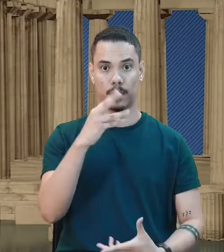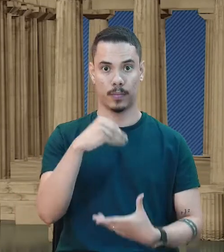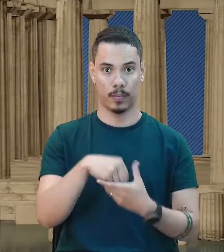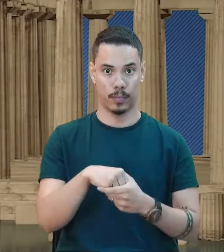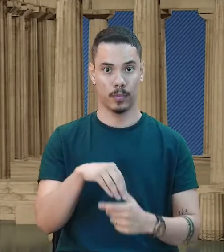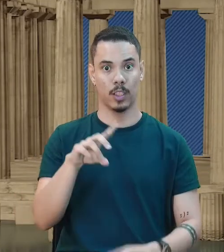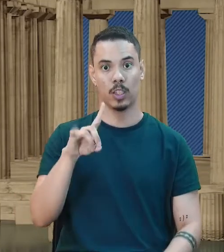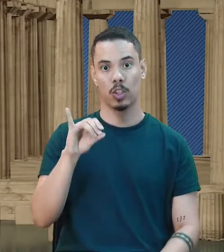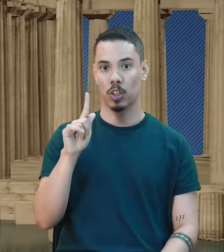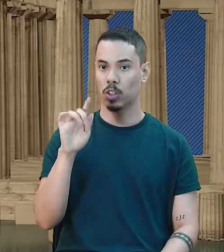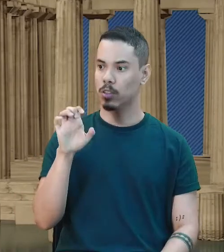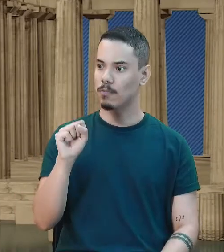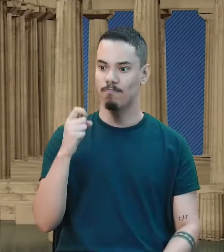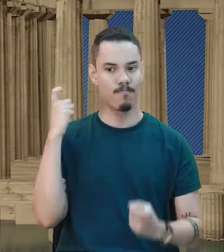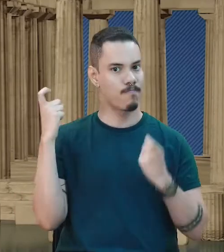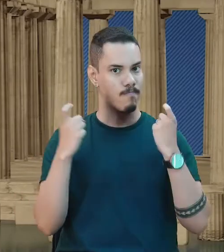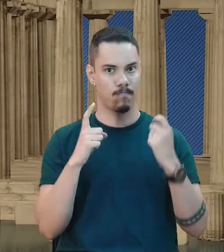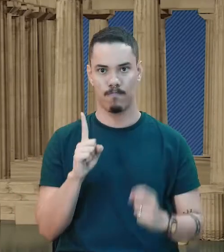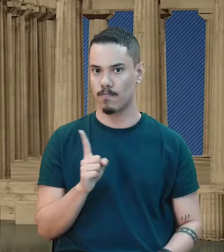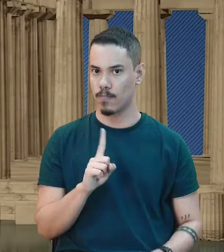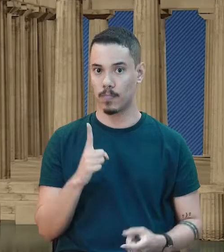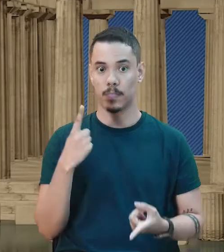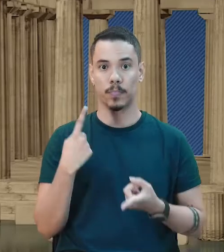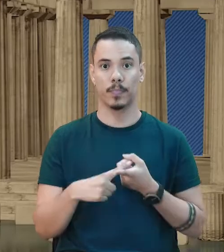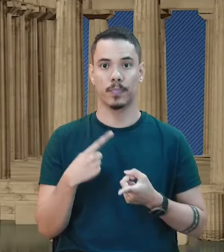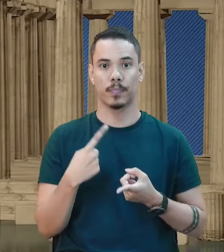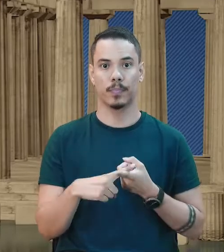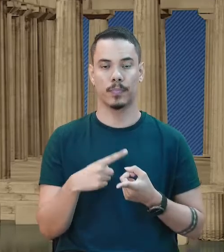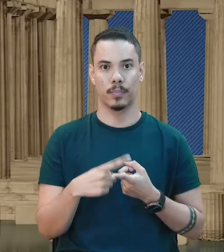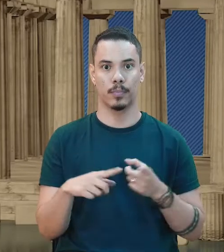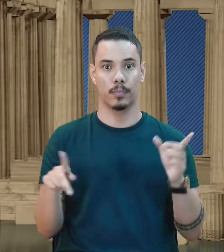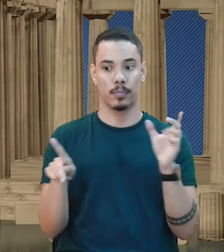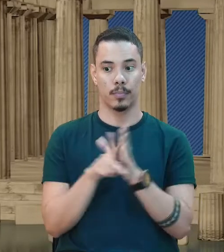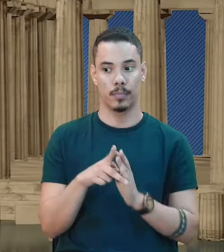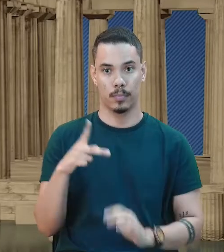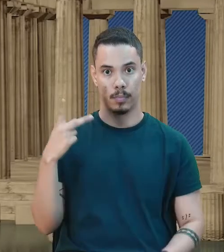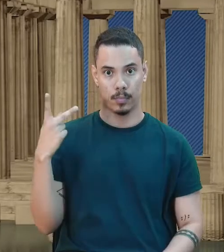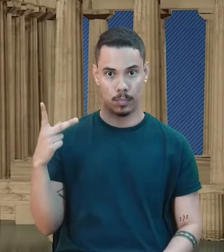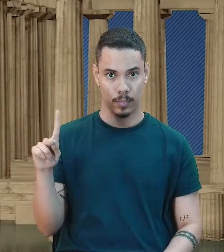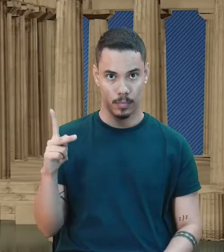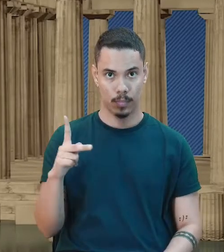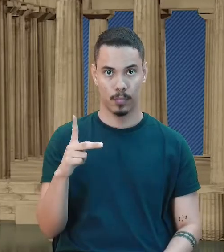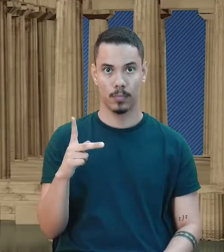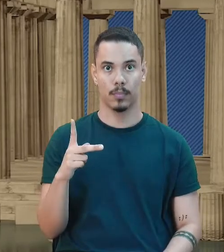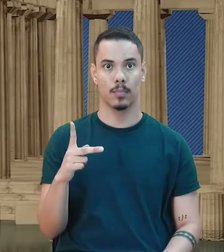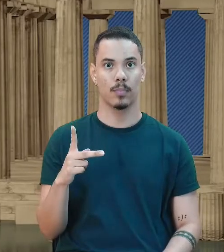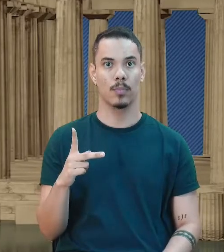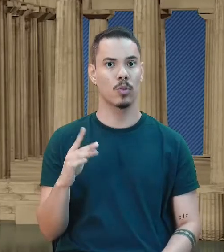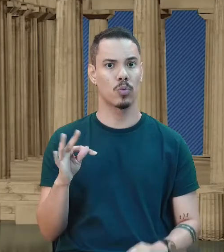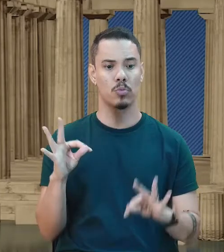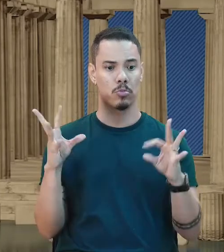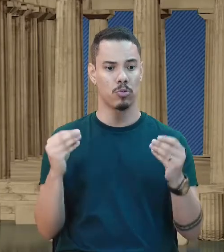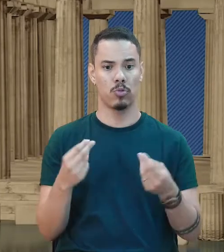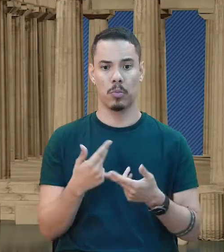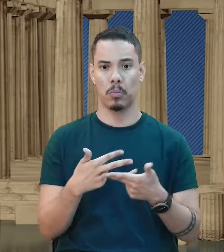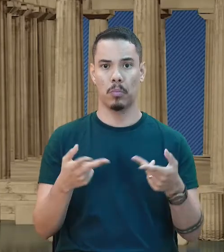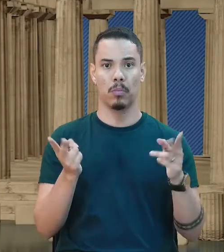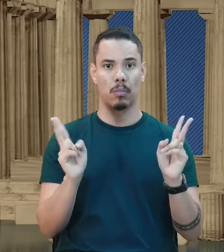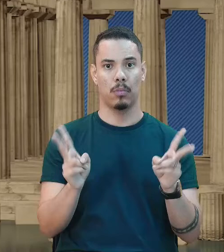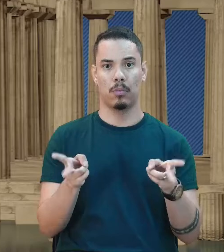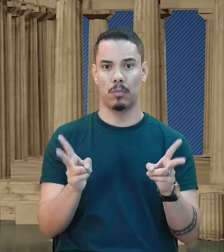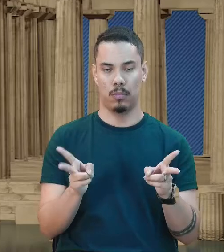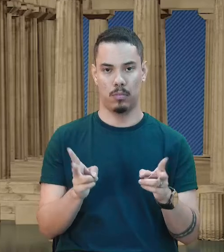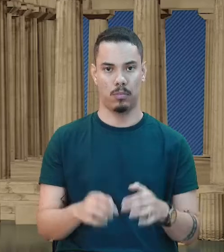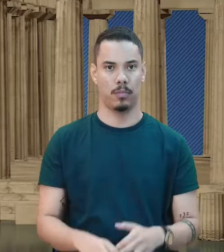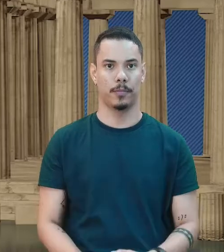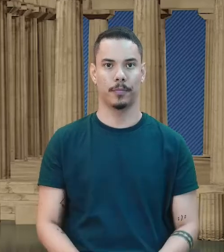estava preocupado com isso, porque para ele é como se ele dissesse, para mim tudo é a mesma coisa. Então vamos ver uma